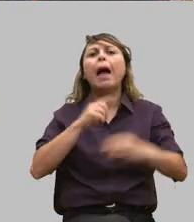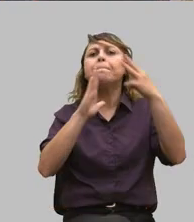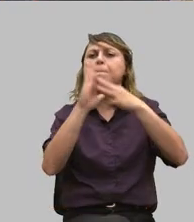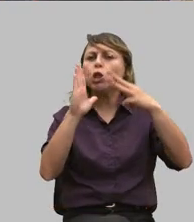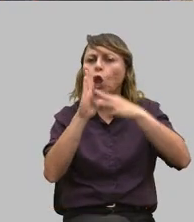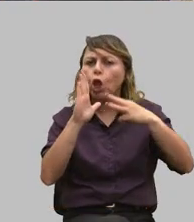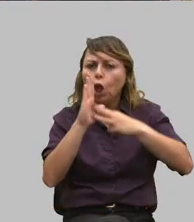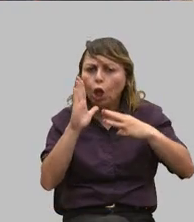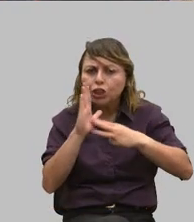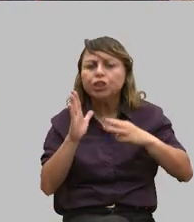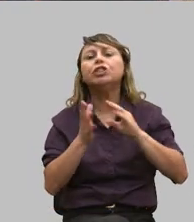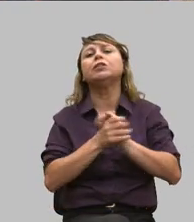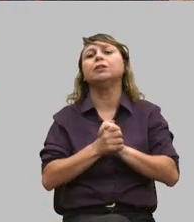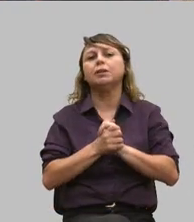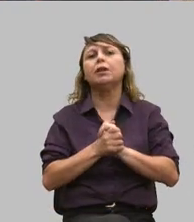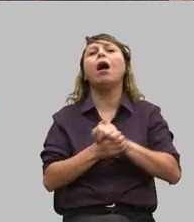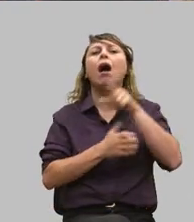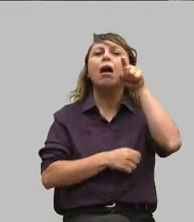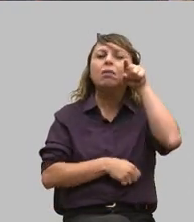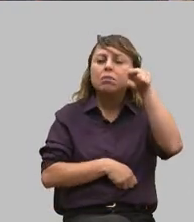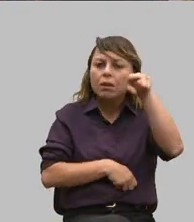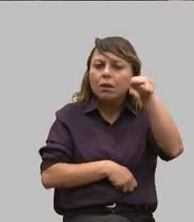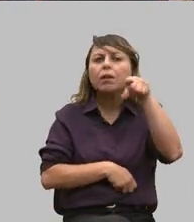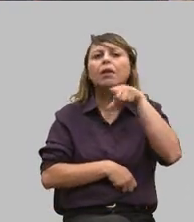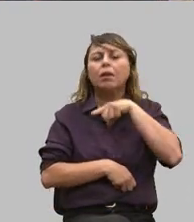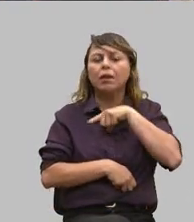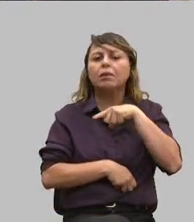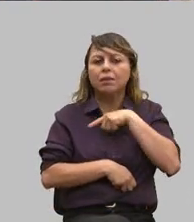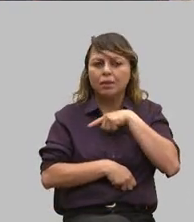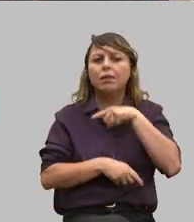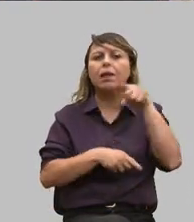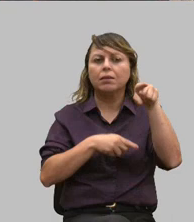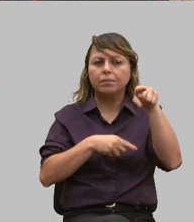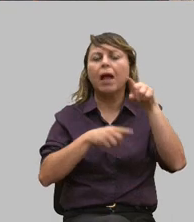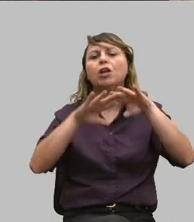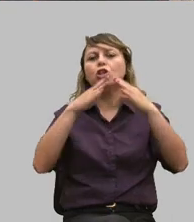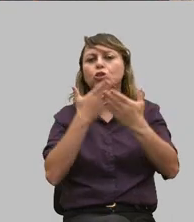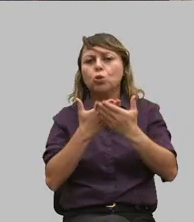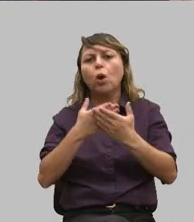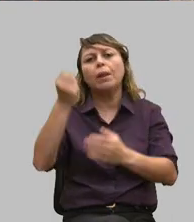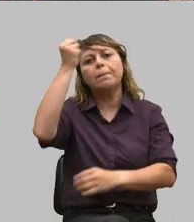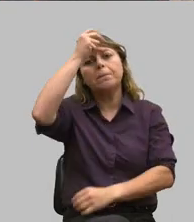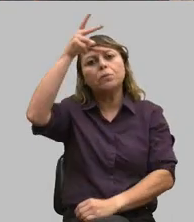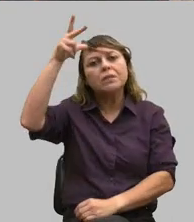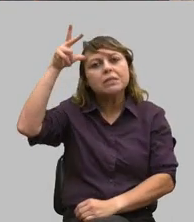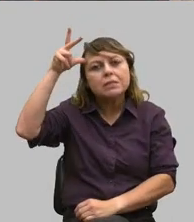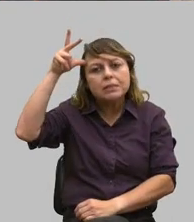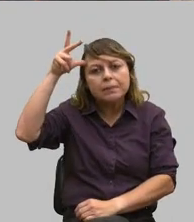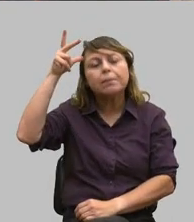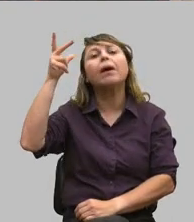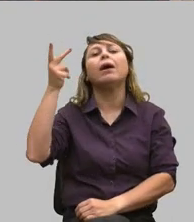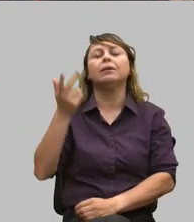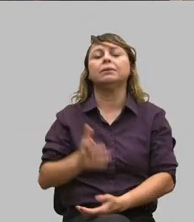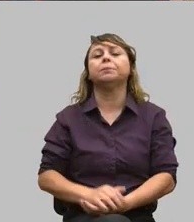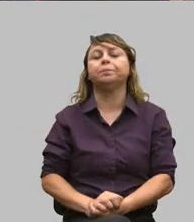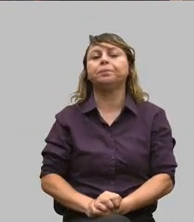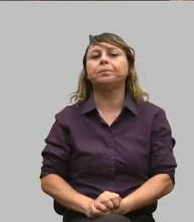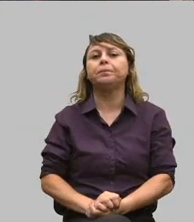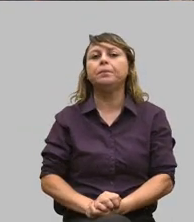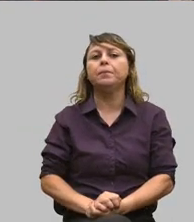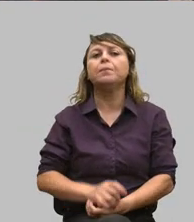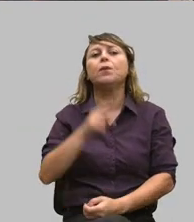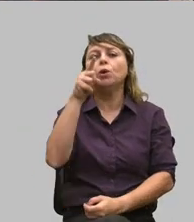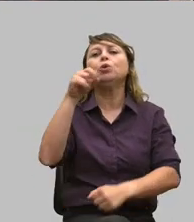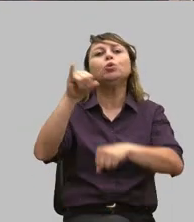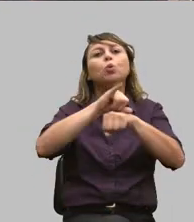eh que aí é uma coisa que tem a ver e e Obviamente as escolas municipais diante da da da do do